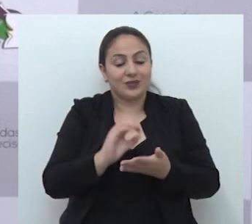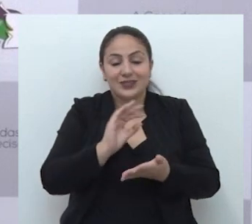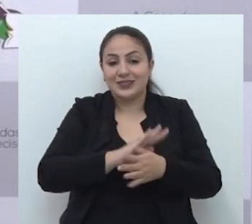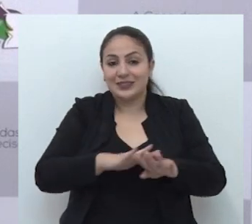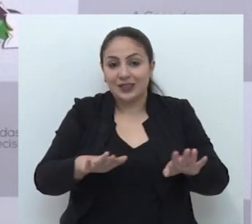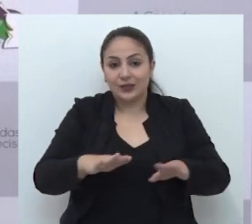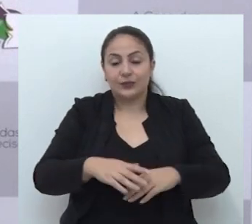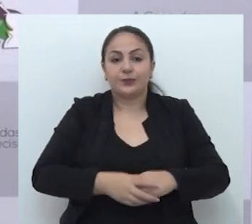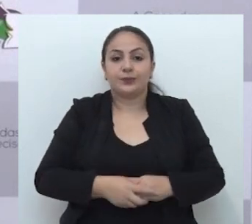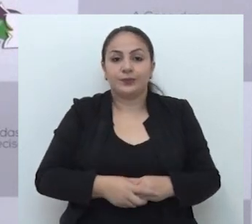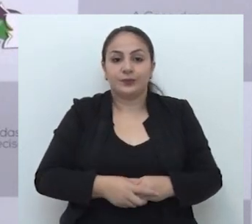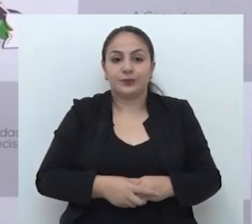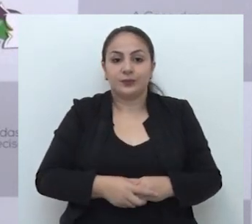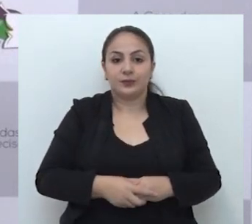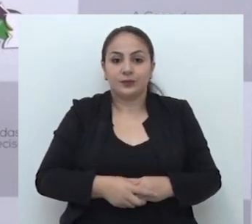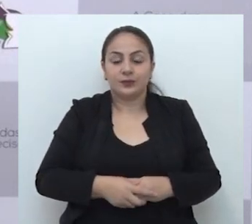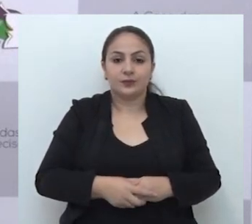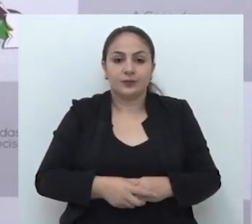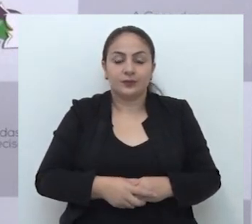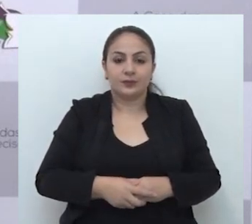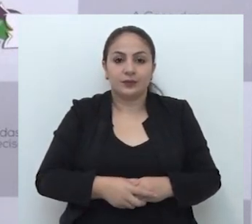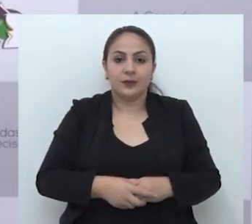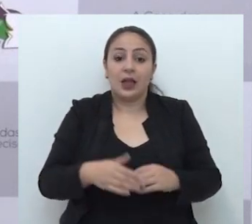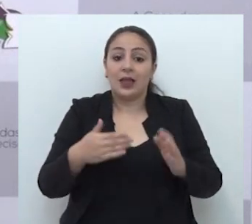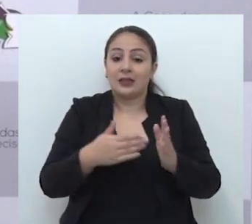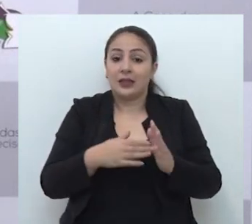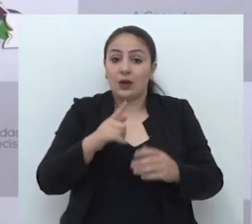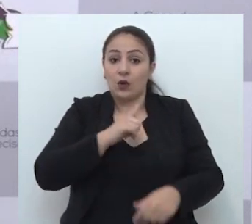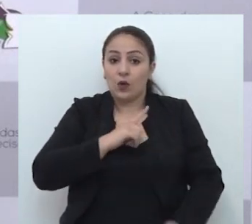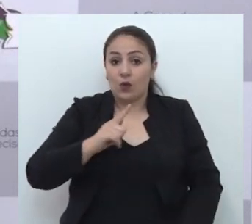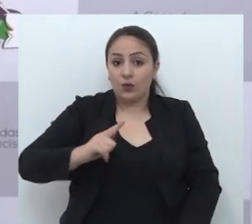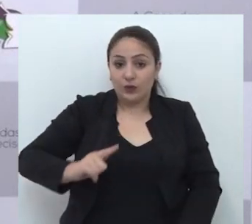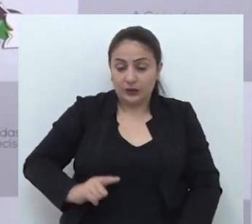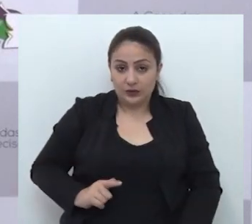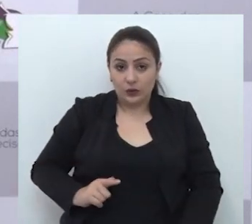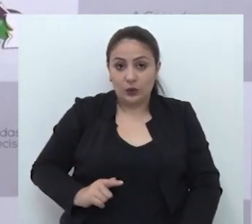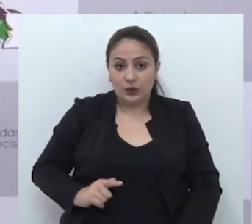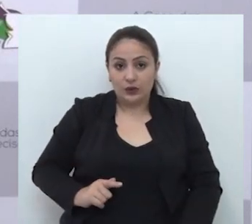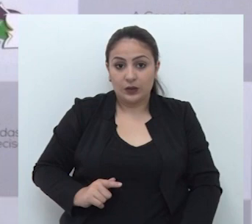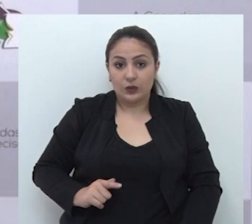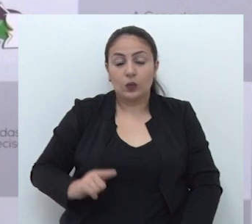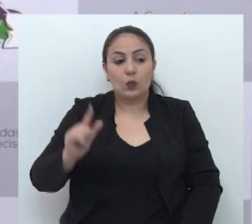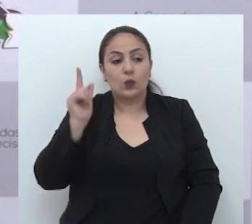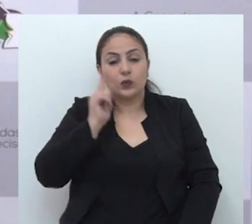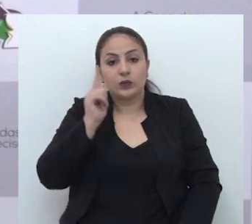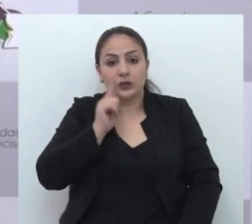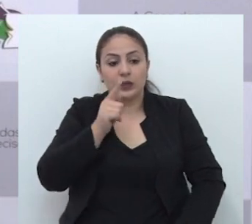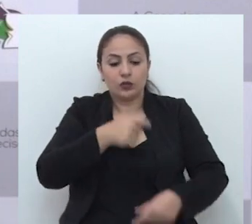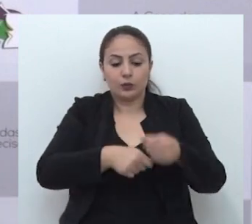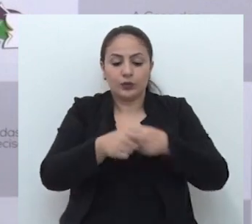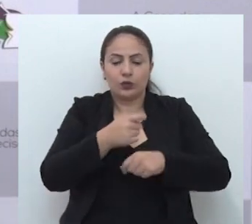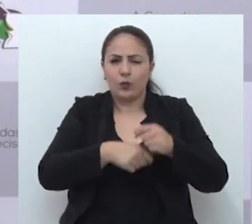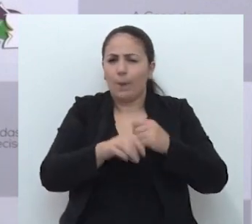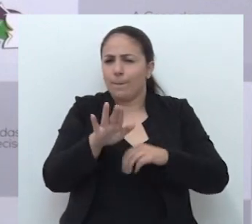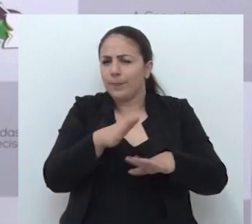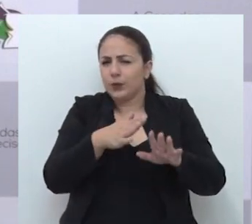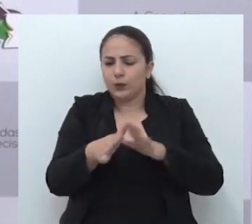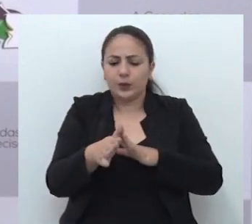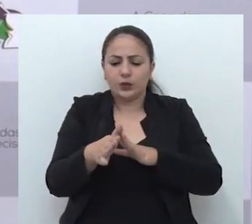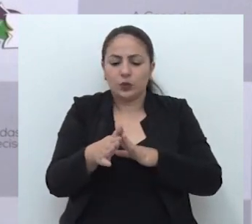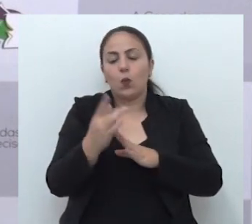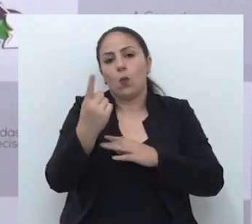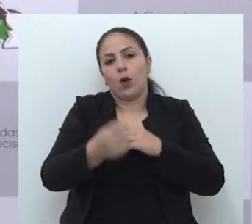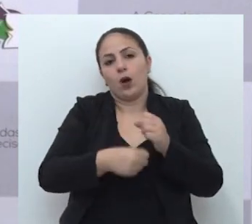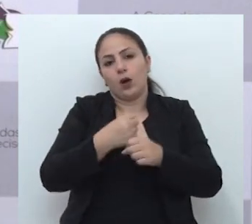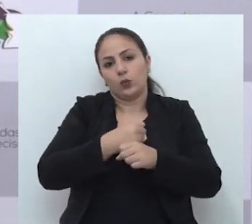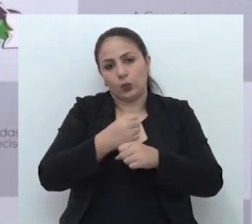Estaca zero. Até o governador eleito pegar a máquina administrativa, leva no